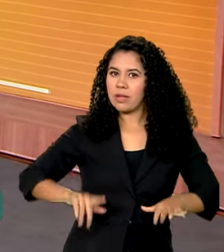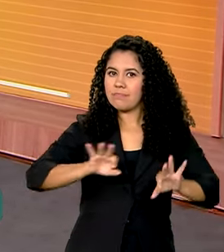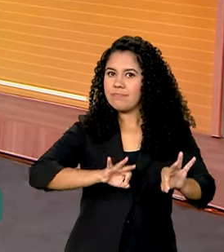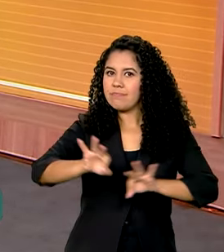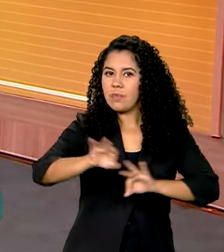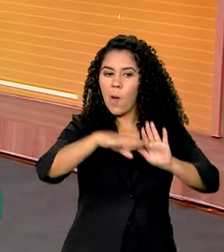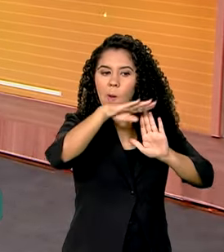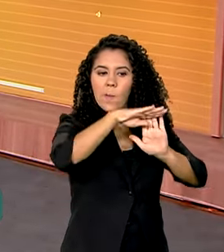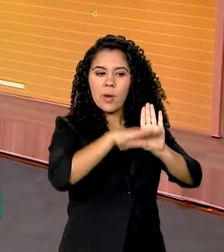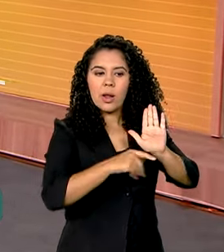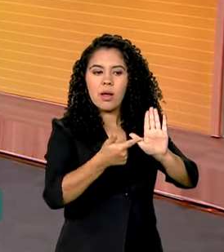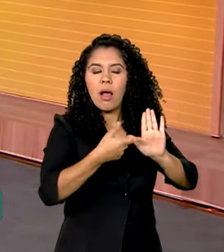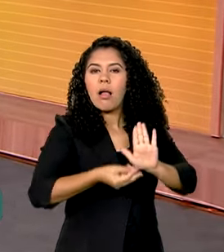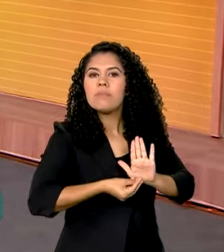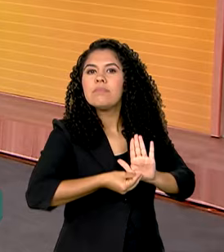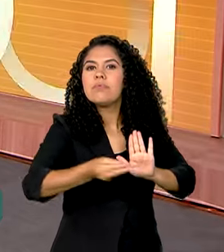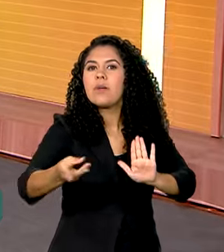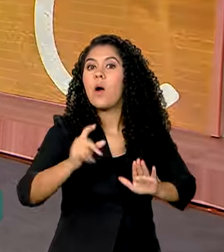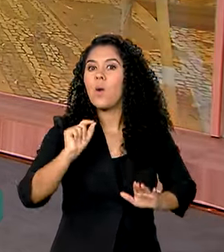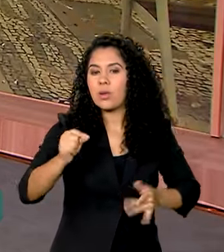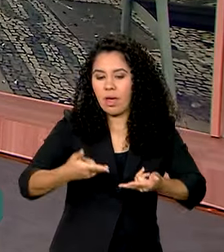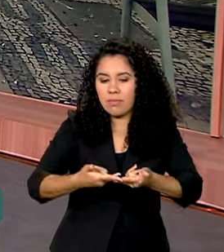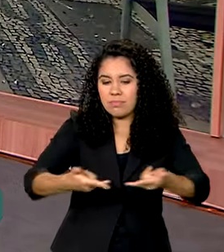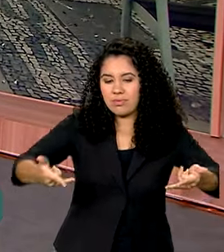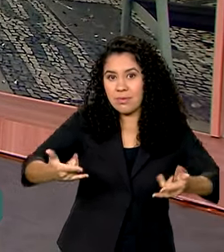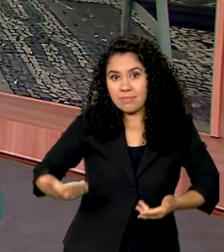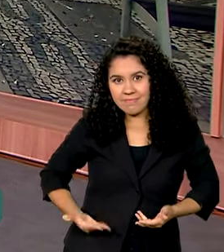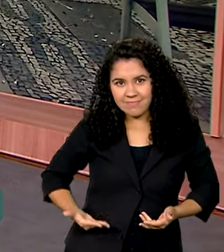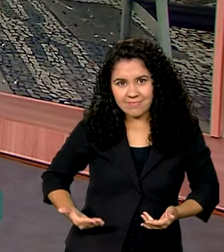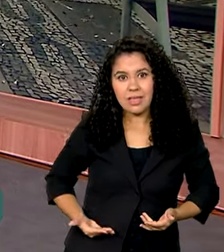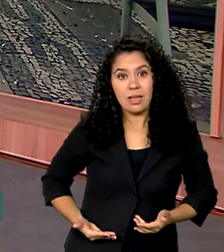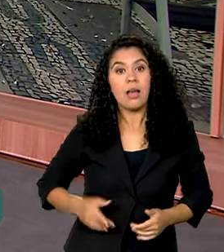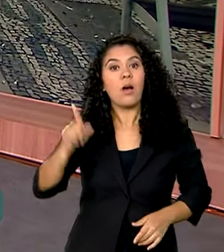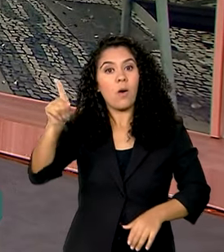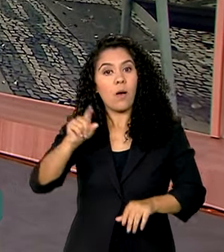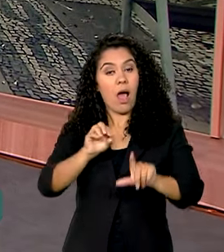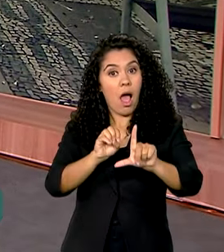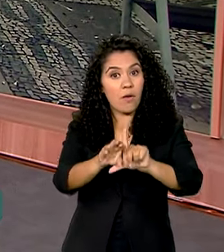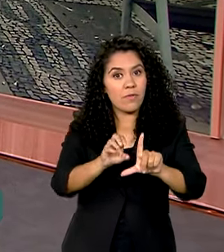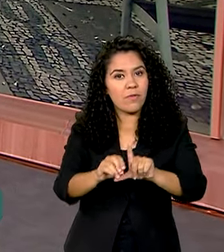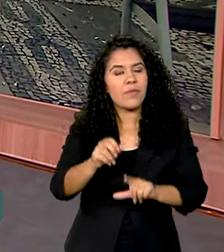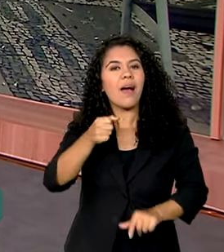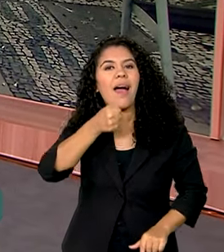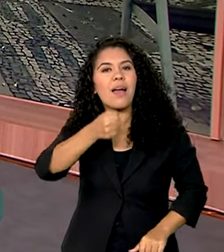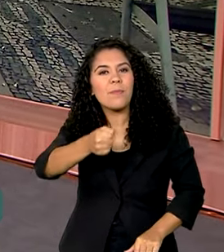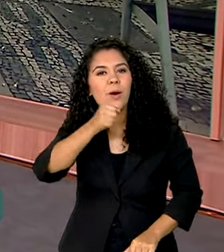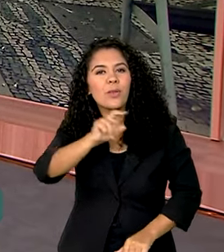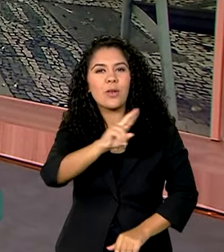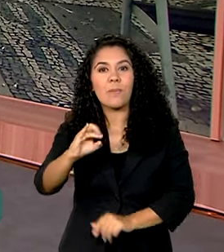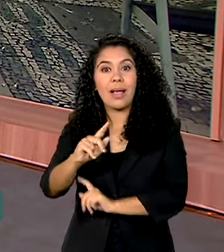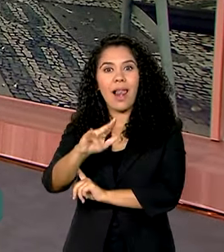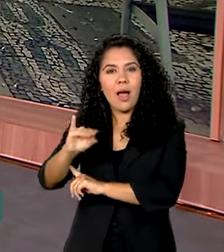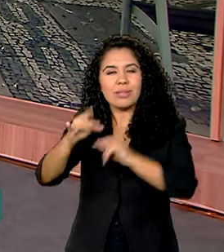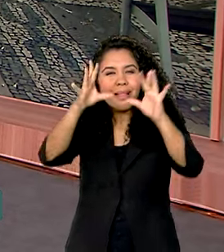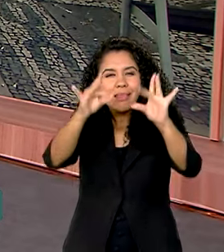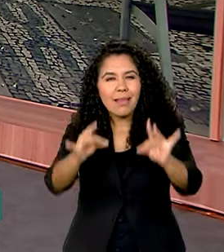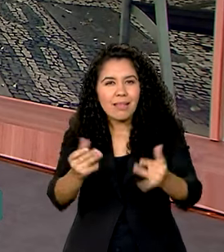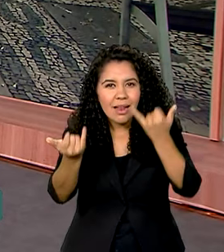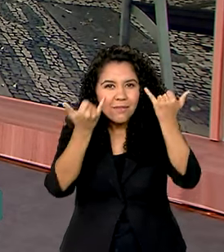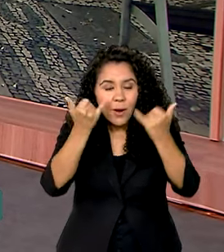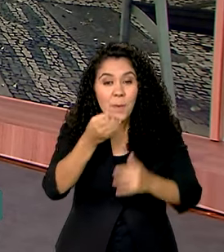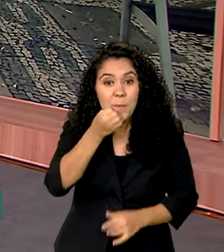de distribuição de absorventes. Ao vivo do Rio de Janeiro, Cláudia Boyunga tem os detalhes para a gente. Bom dia, Cláudia.